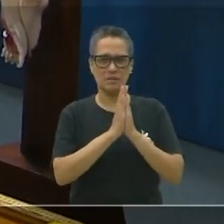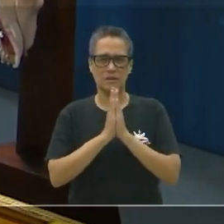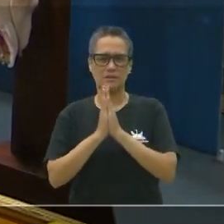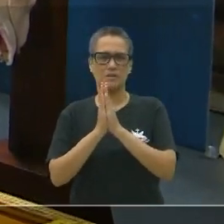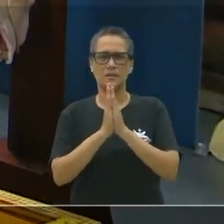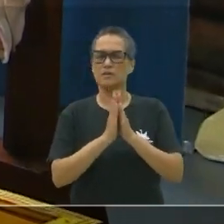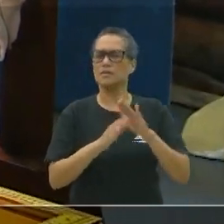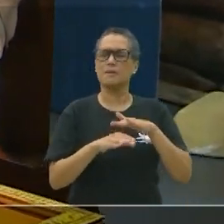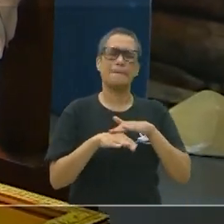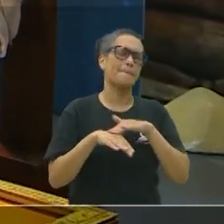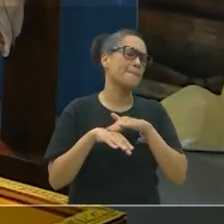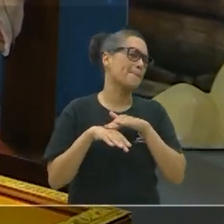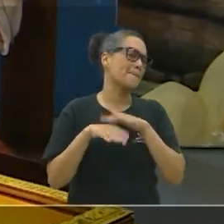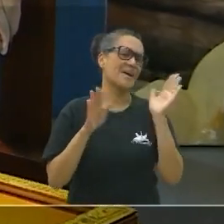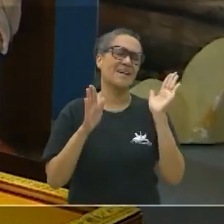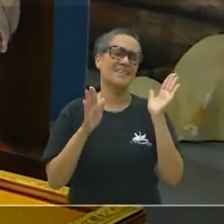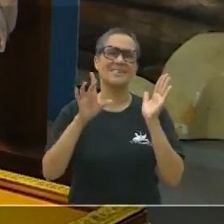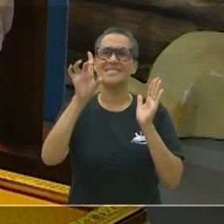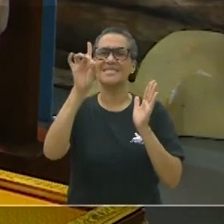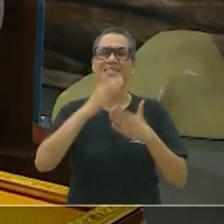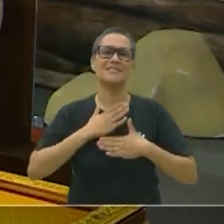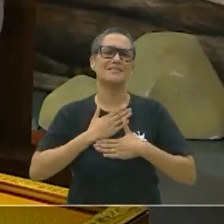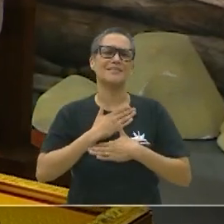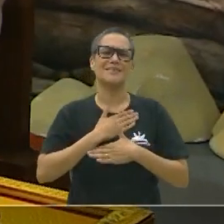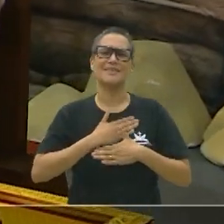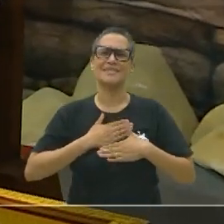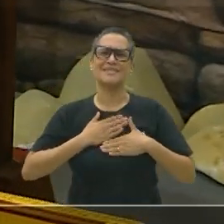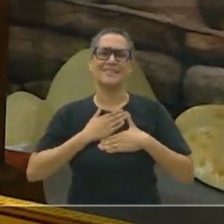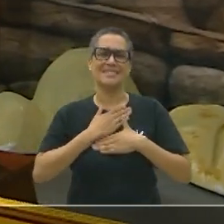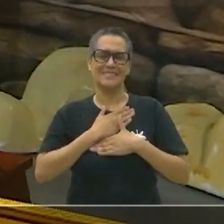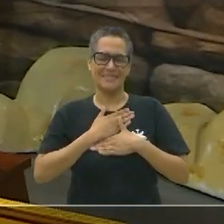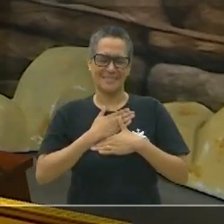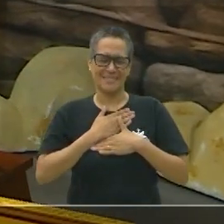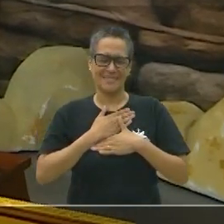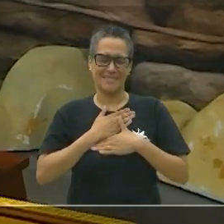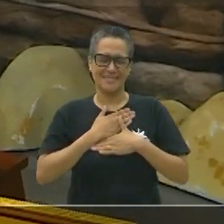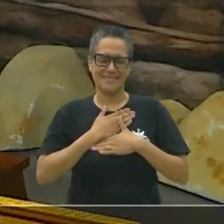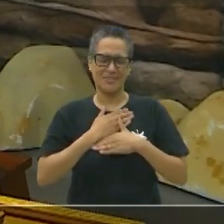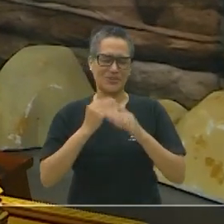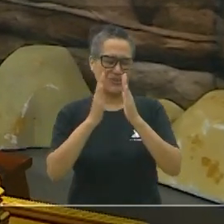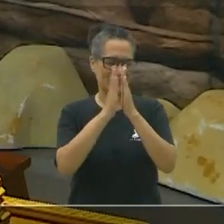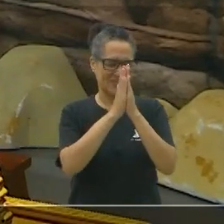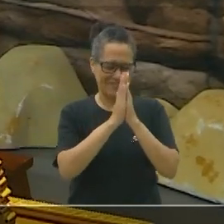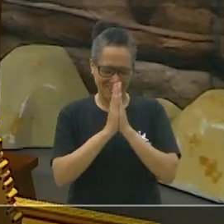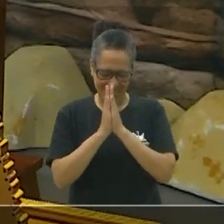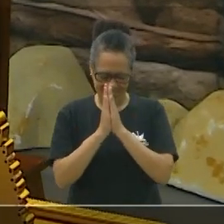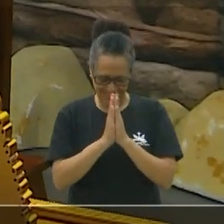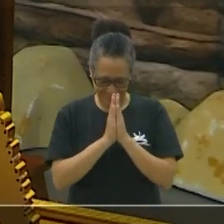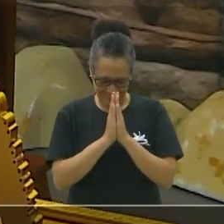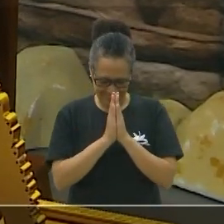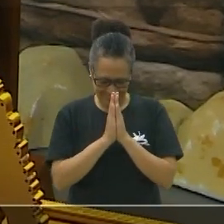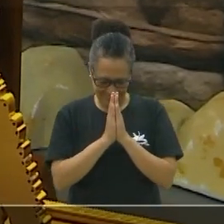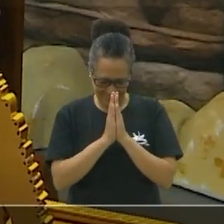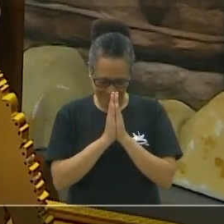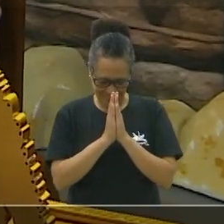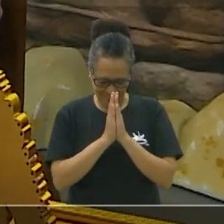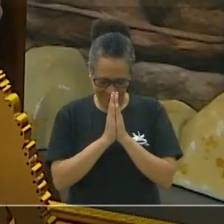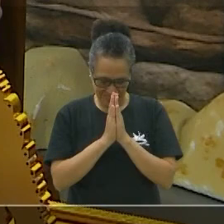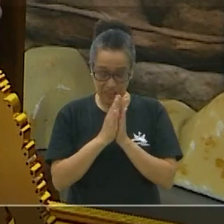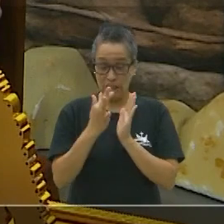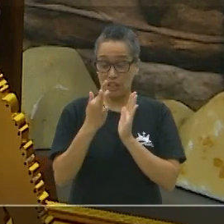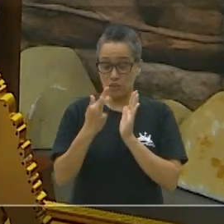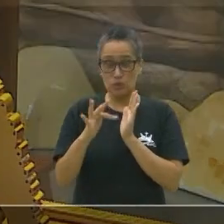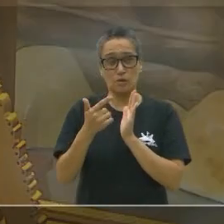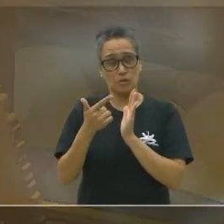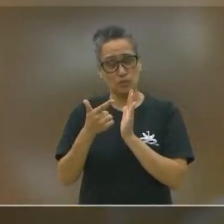Deus é a oração de intercessão. É quando a dor do outro é nossa dor